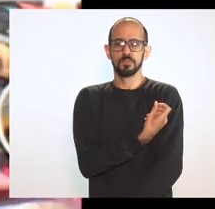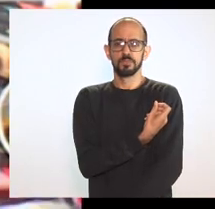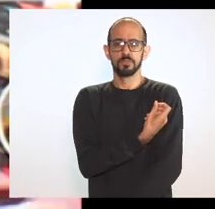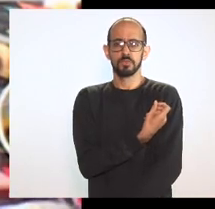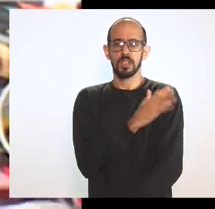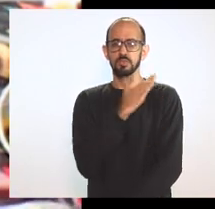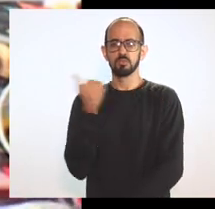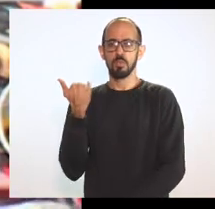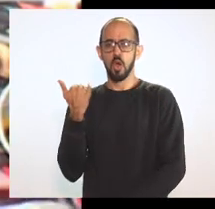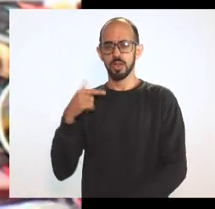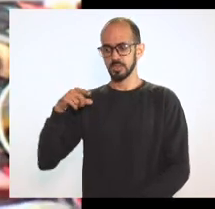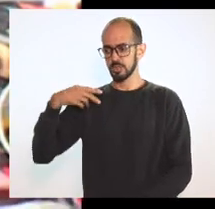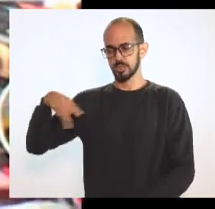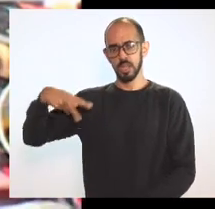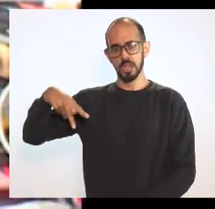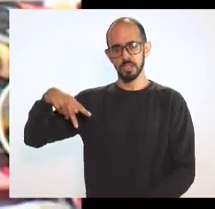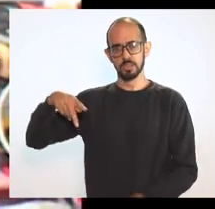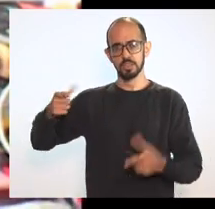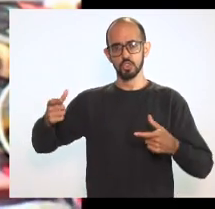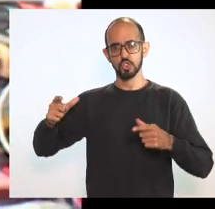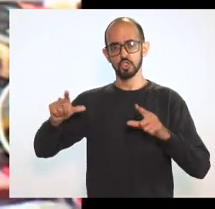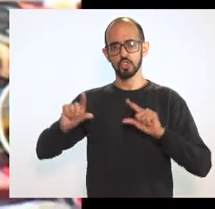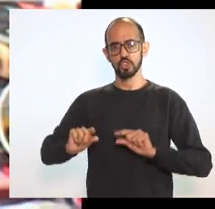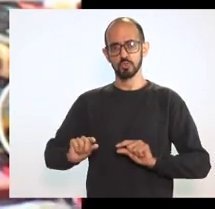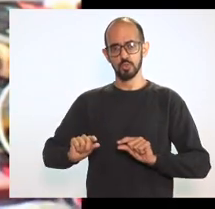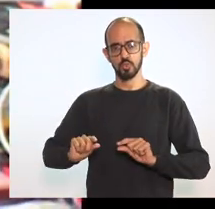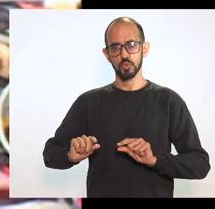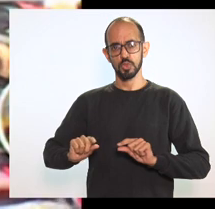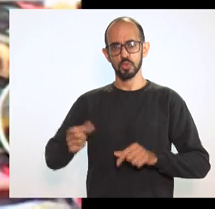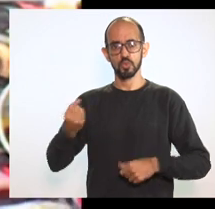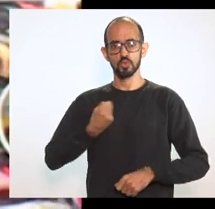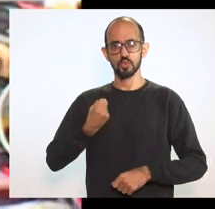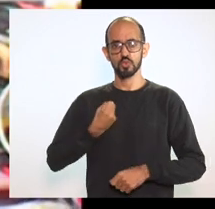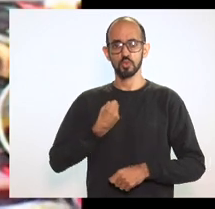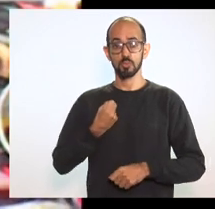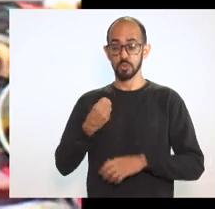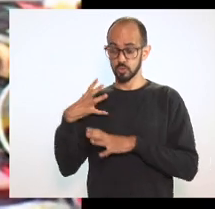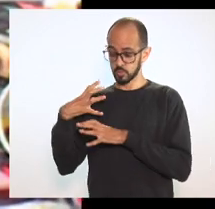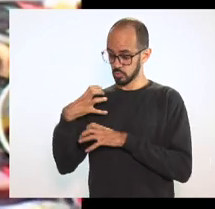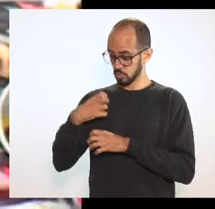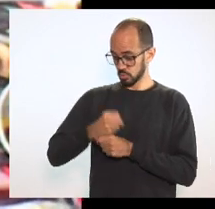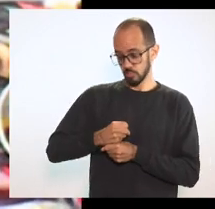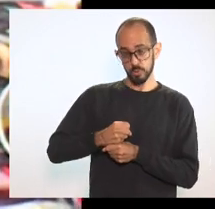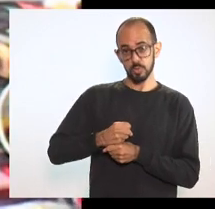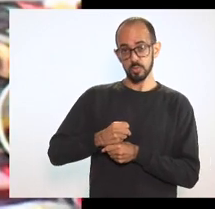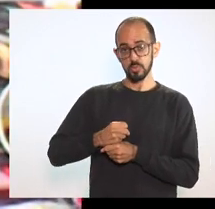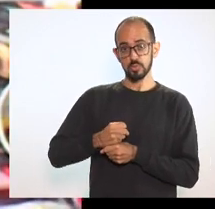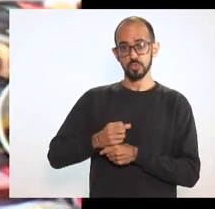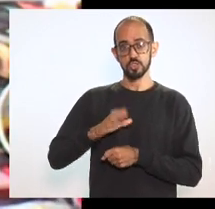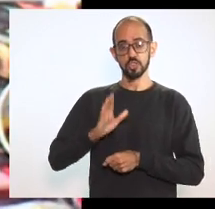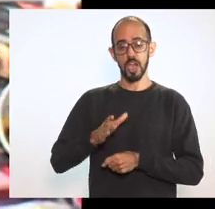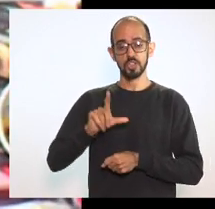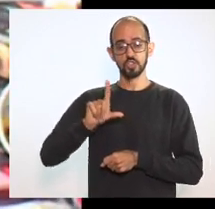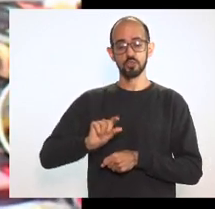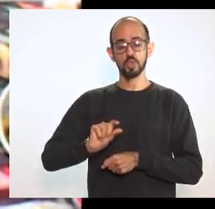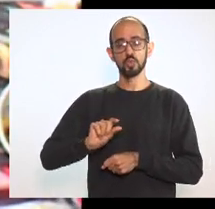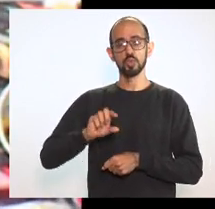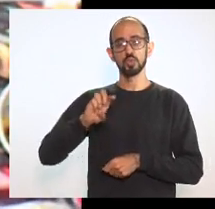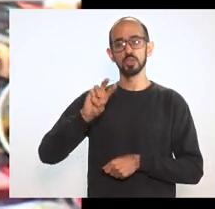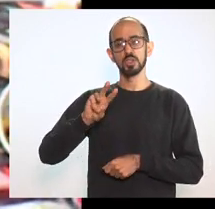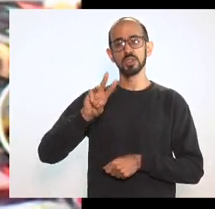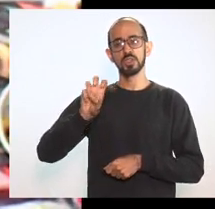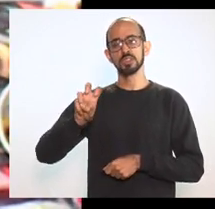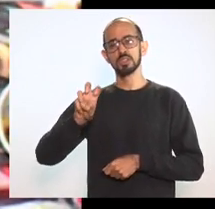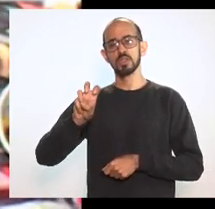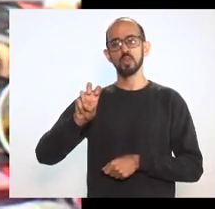mortes de idosos caem. Os números estão começando a ser consolidados, mas já caiu entre 35% a 50% o número